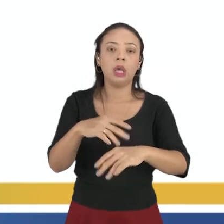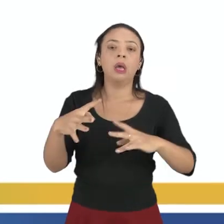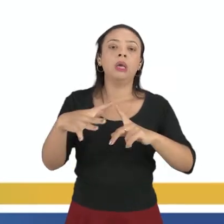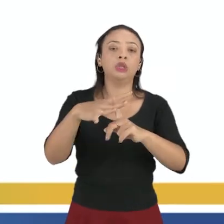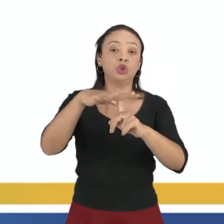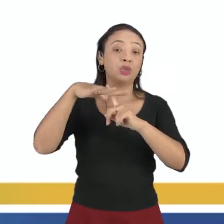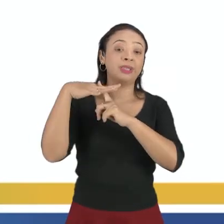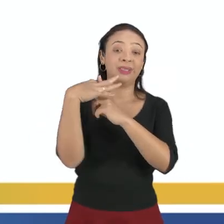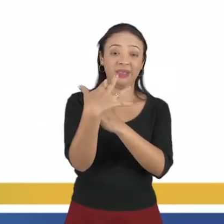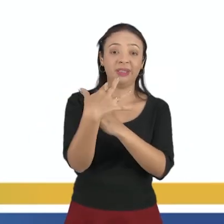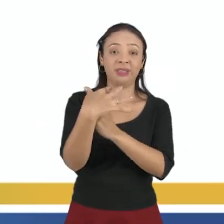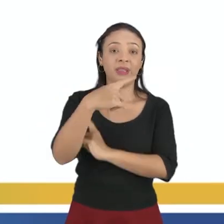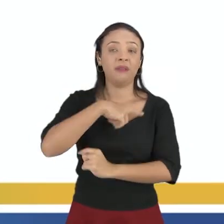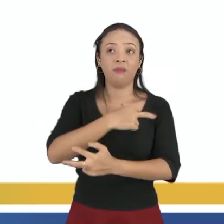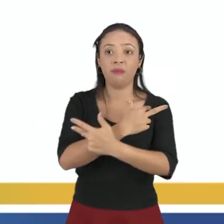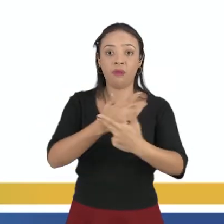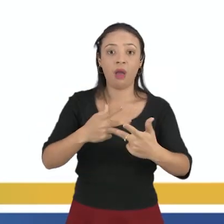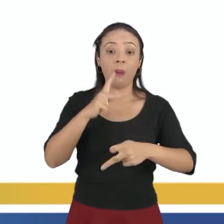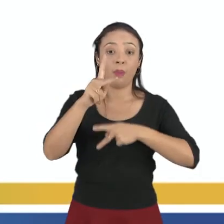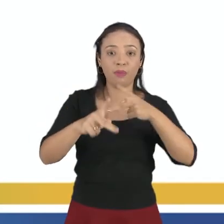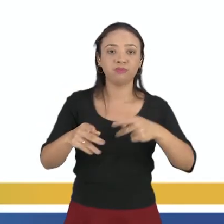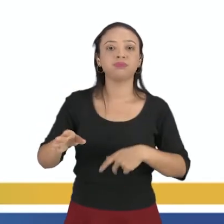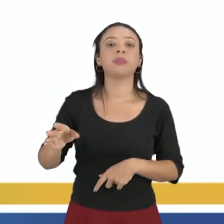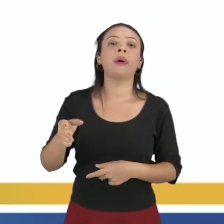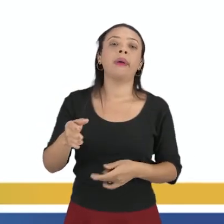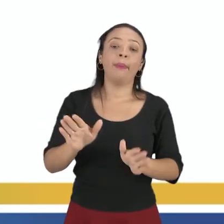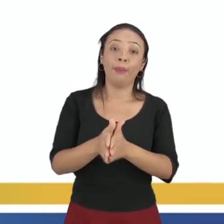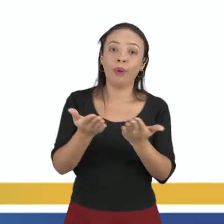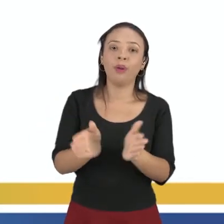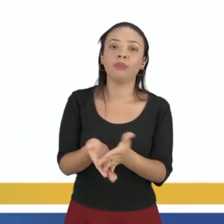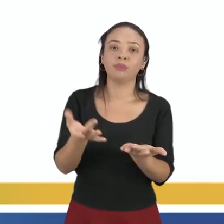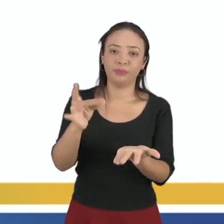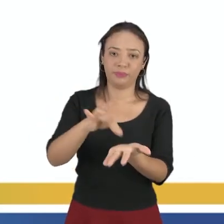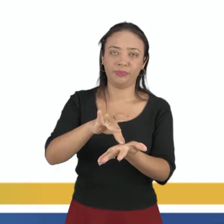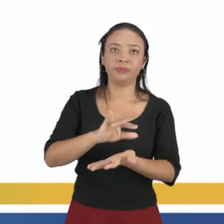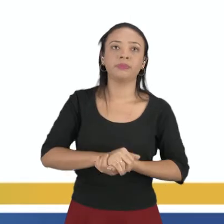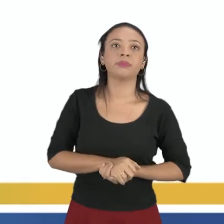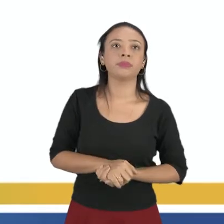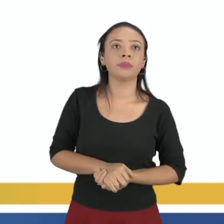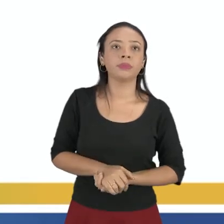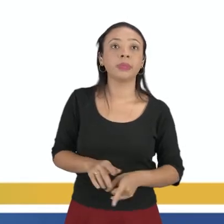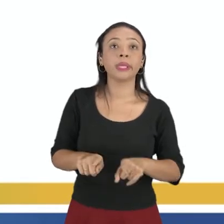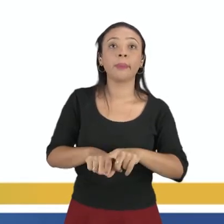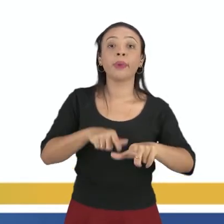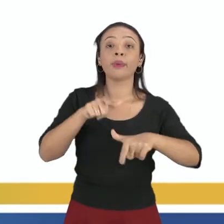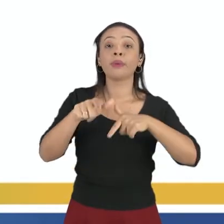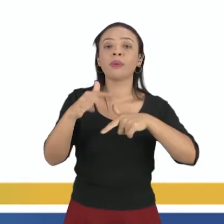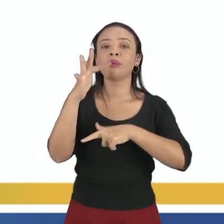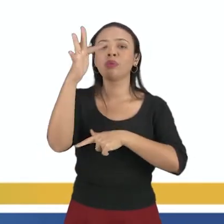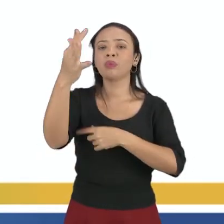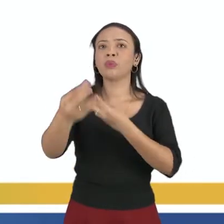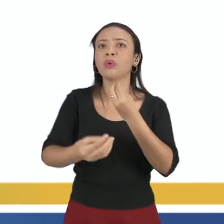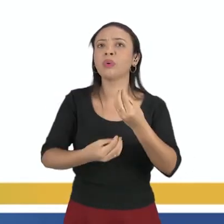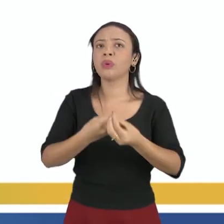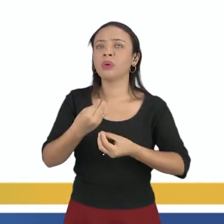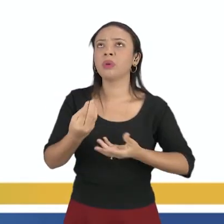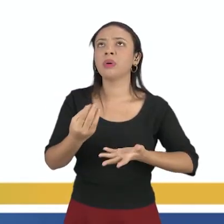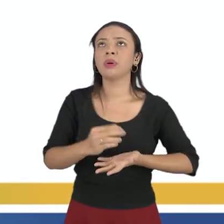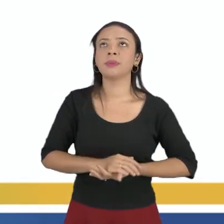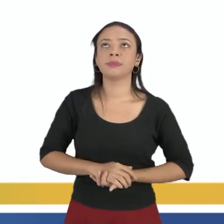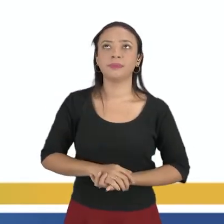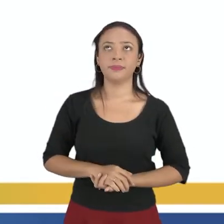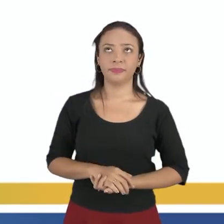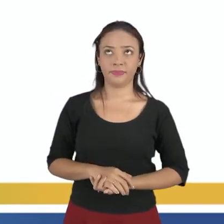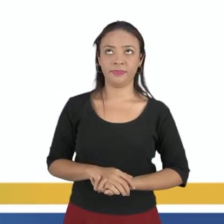Então, se isso funcionasse, não seria dessa forma, não é verdade? E o trabalho do futuro? Qual